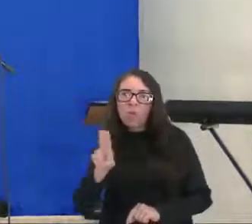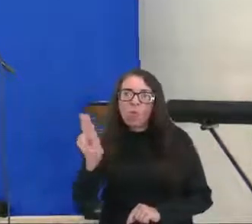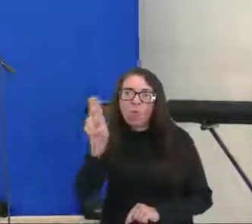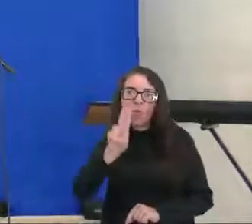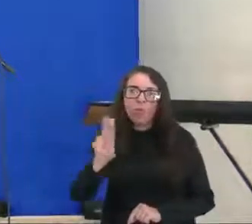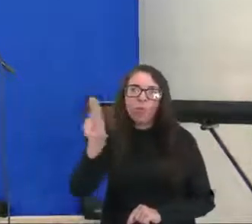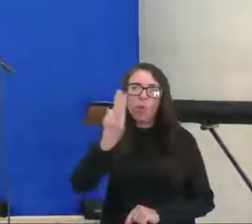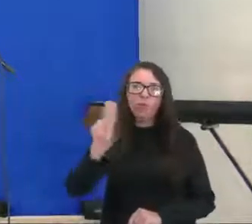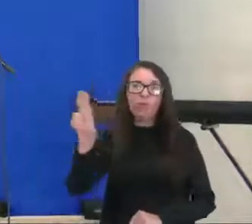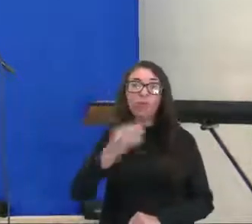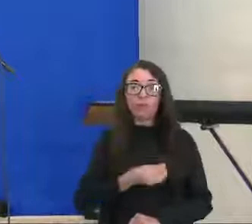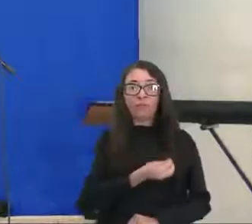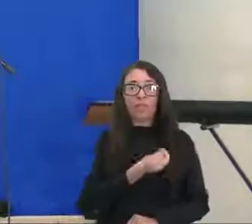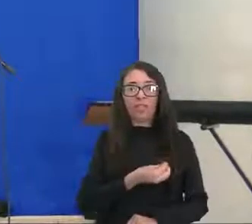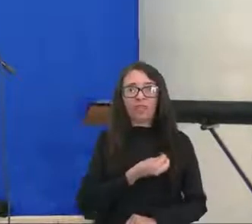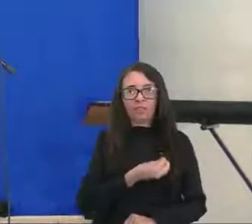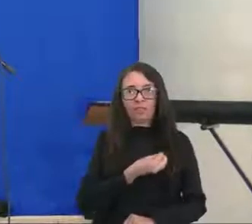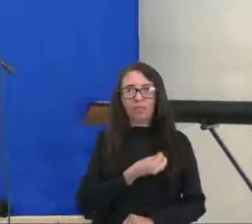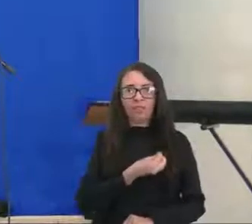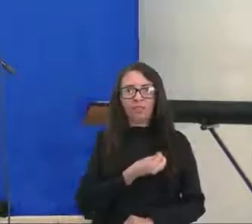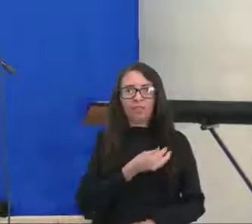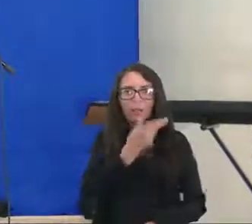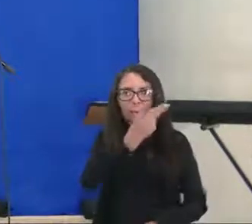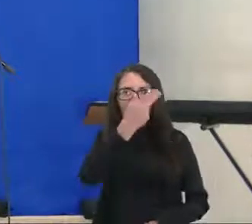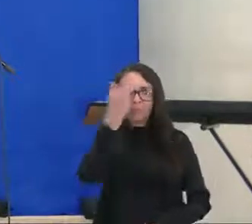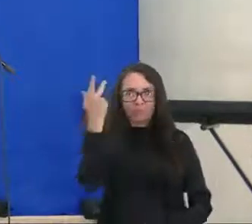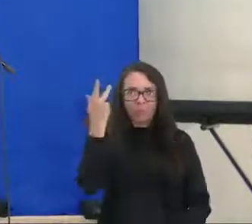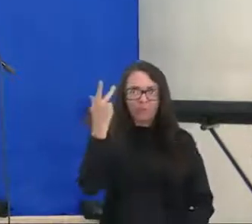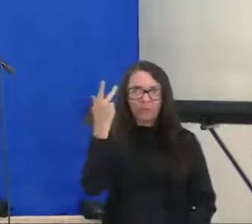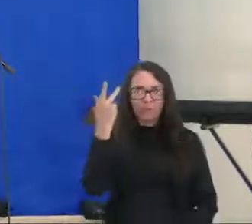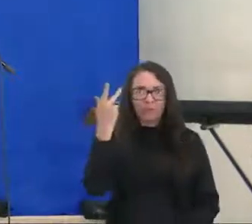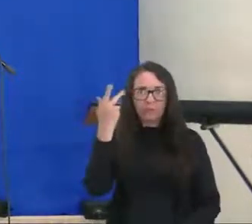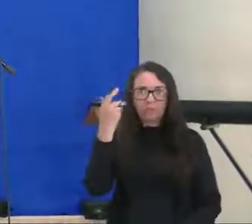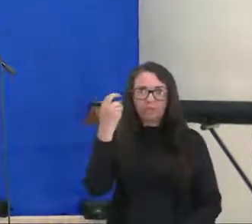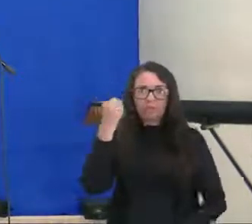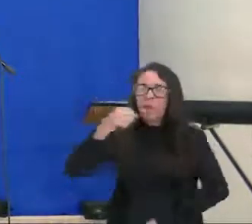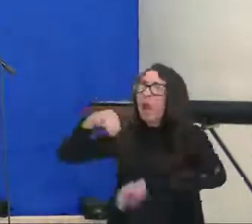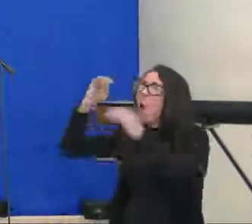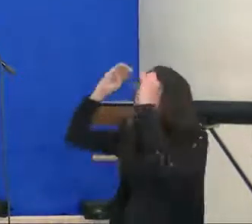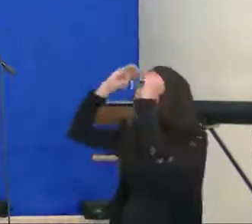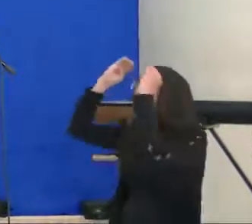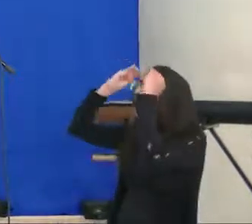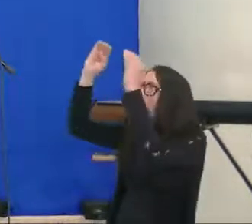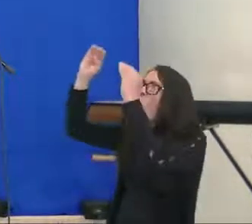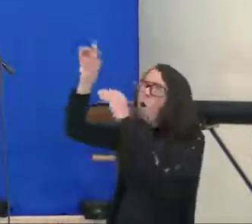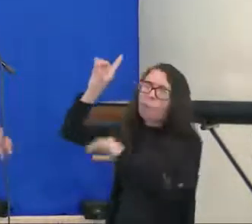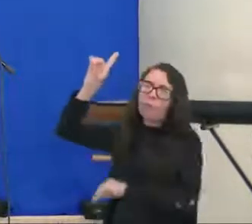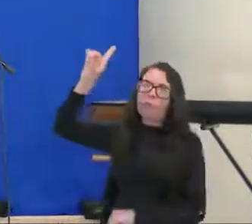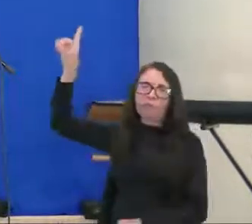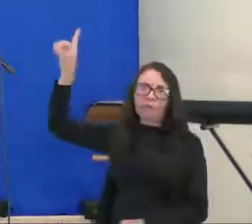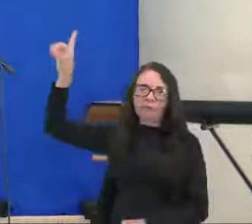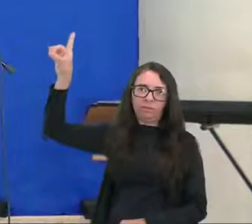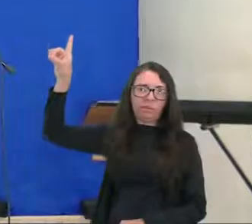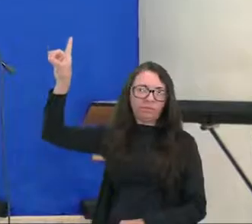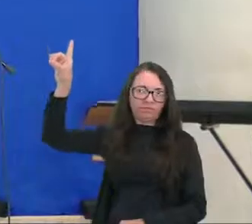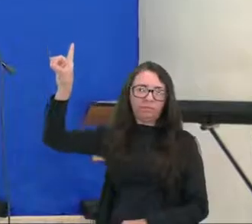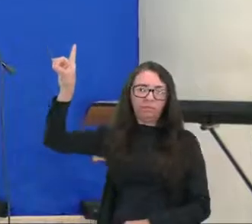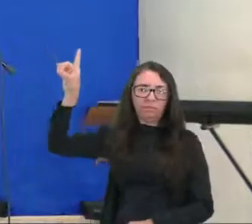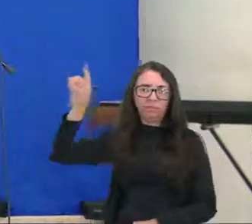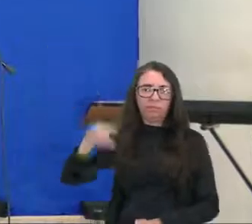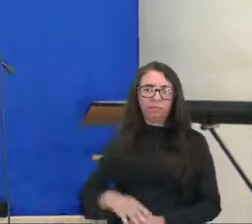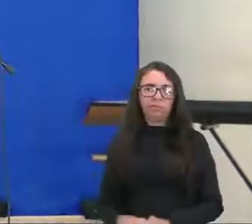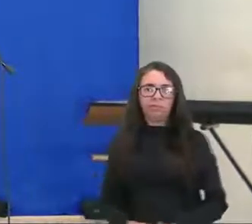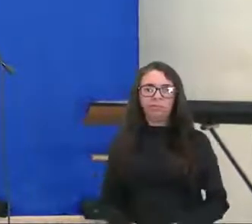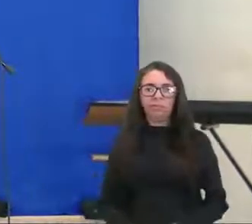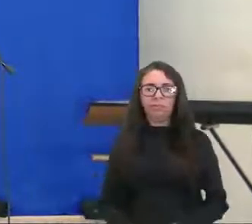eu. Que eu quero ter o meu eu cada vez mais para baixo. Quero vigiar, para ser cada vez mais para baixo.